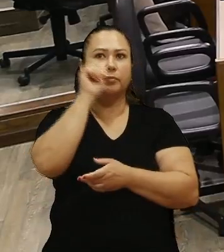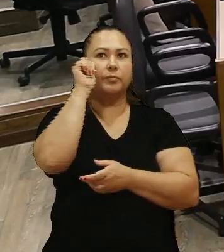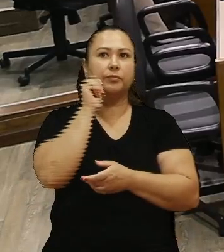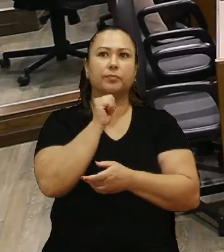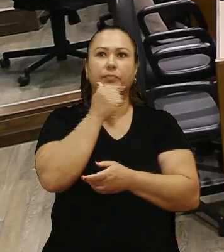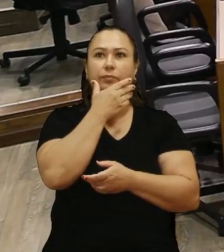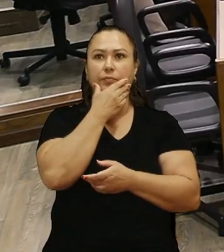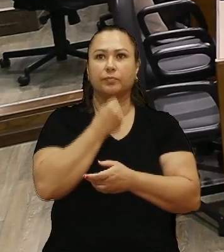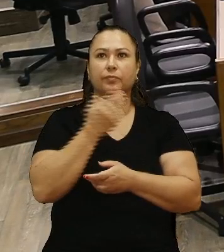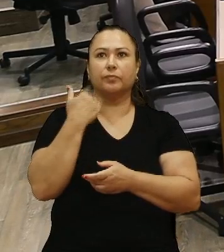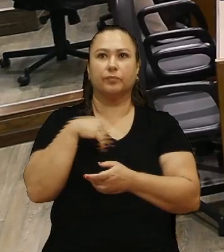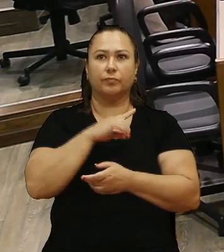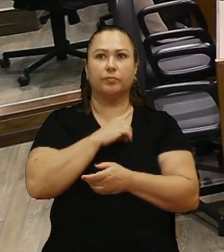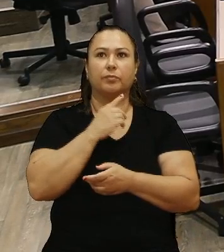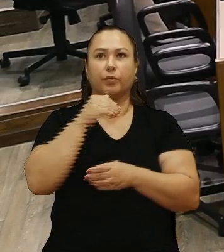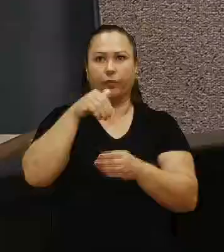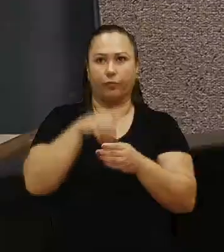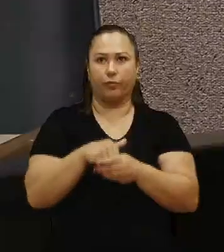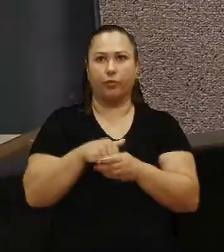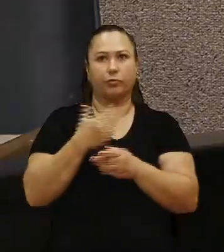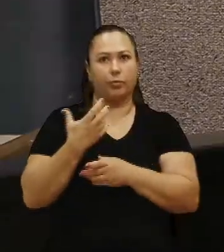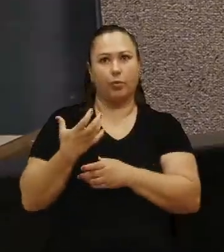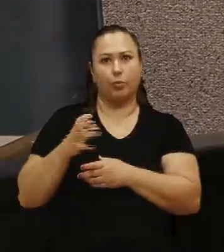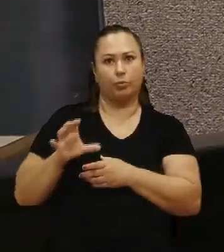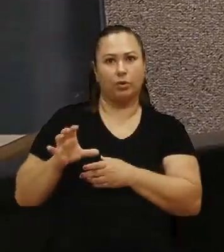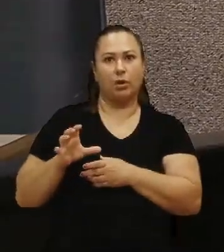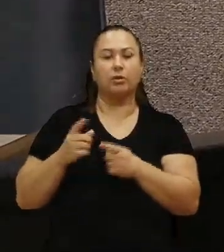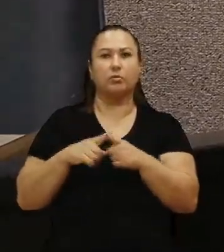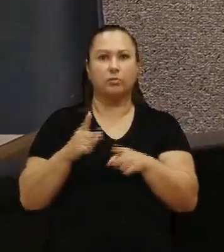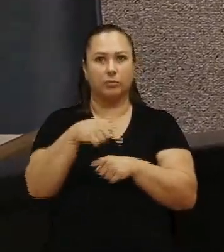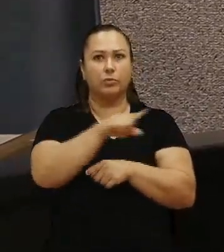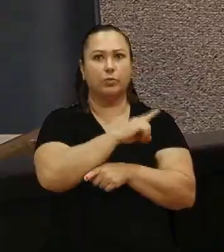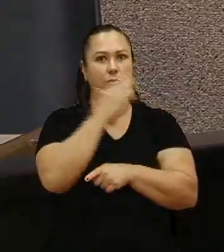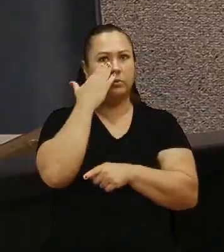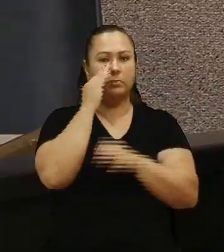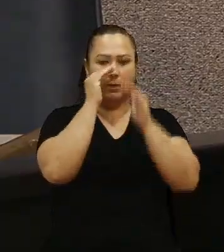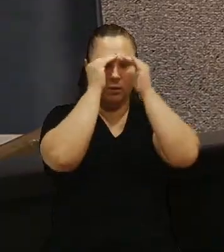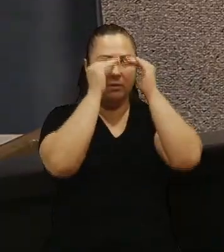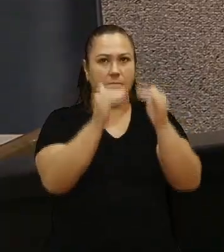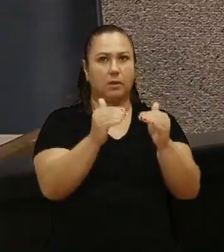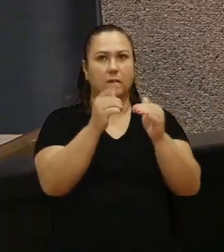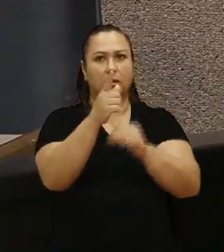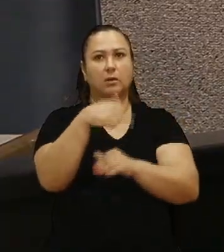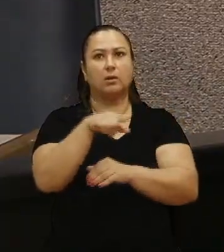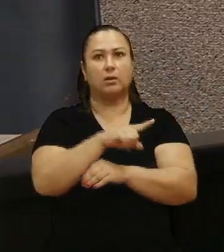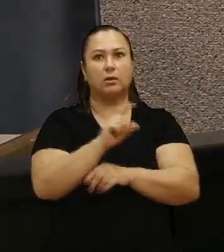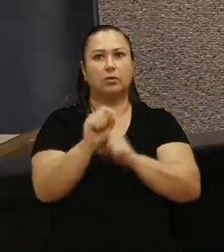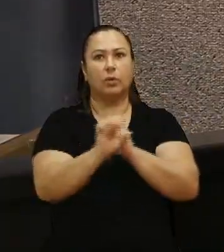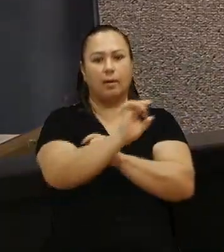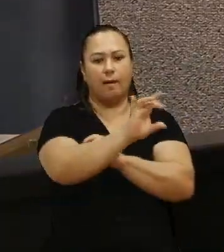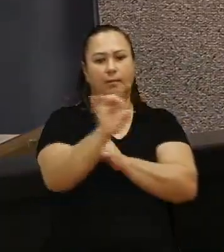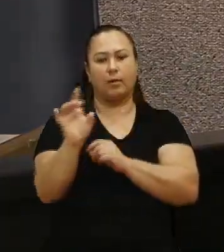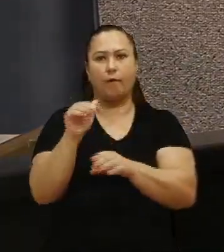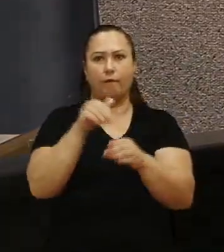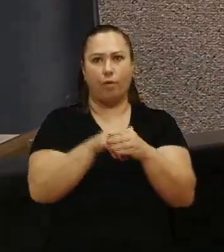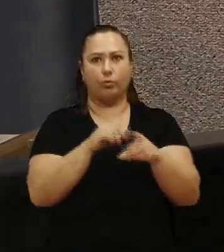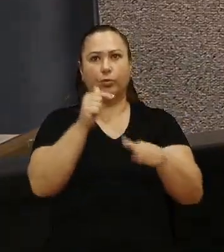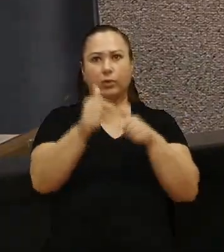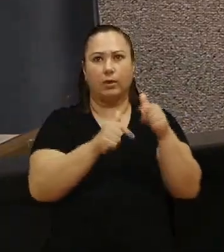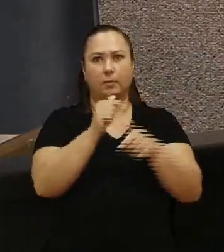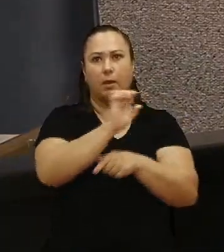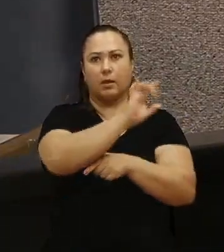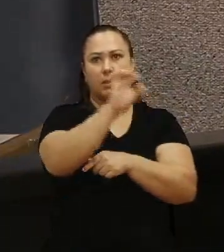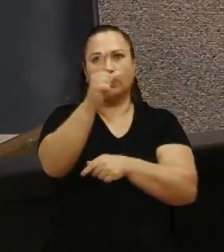vereadores, eu vou declarar o meu voto é contrário, muitos dos colegas sabem, respeito a cada um dos votos e o trabalho de cada